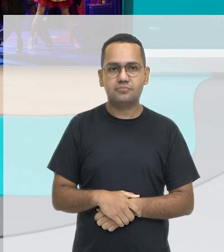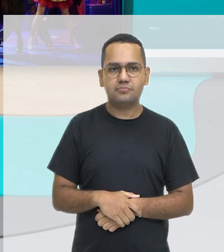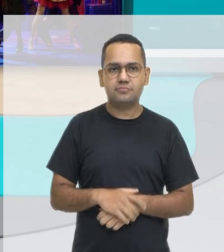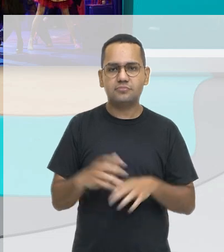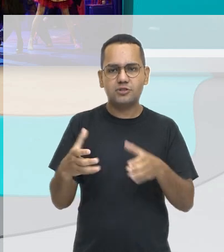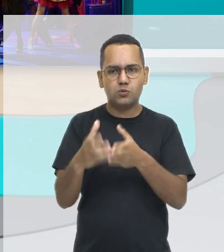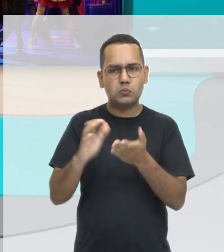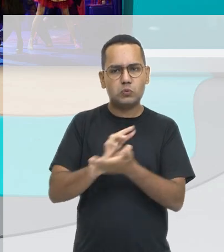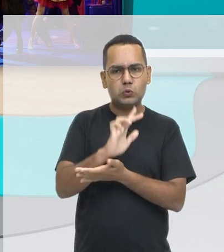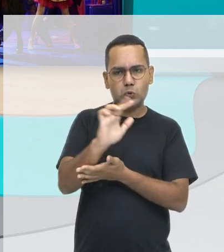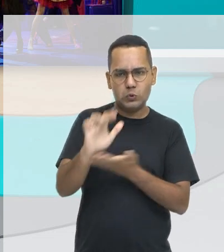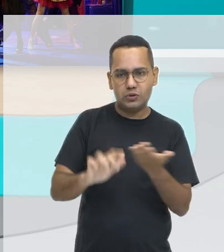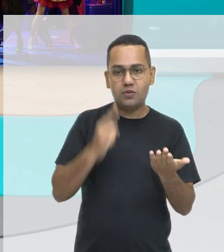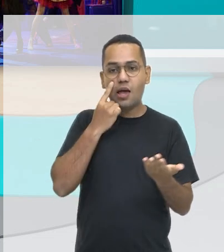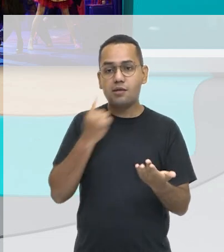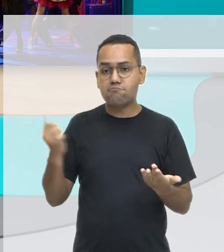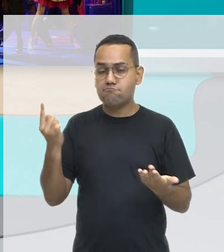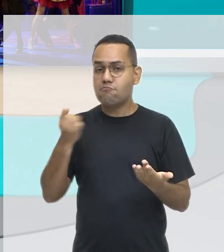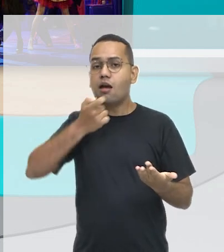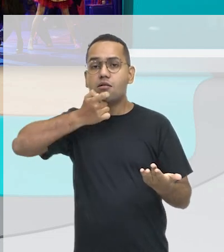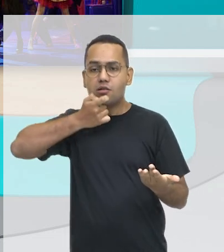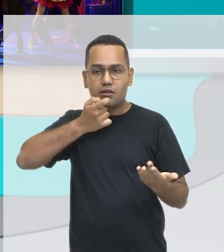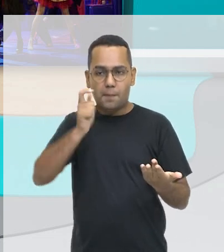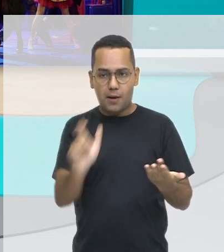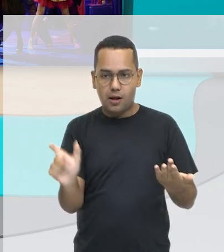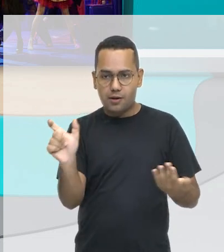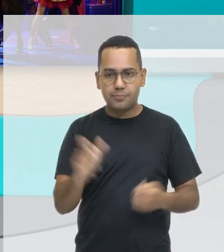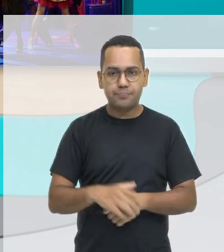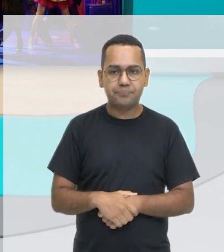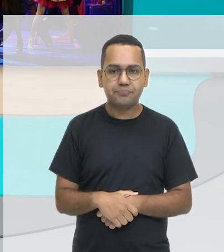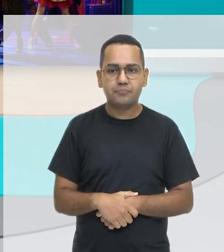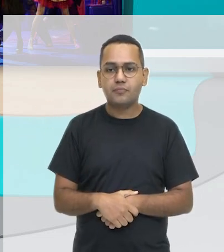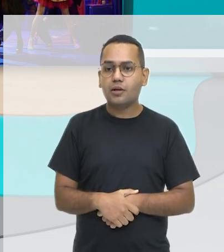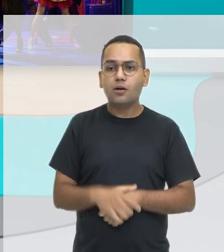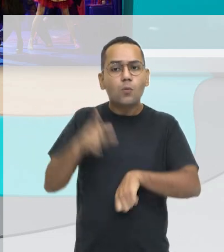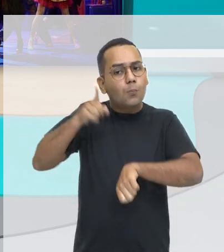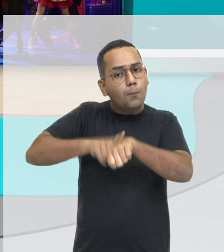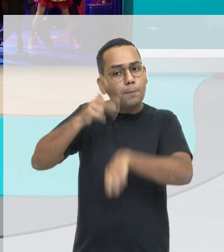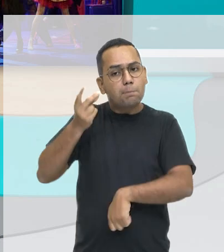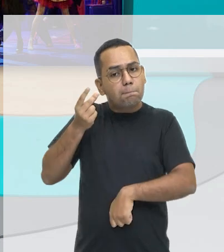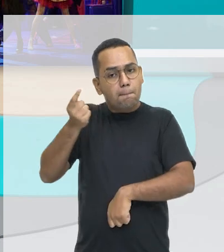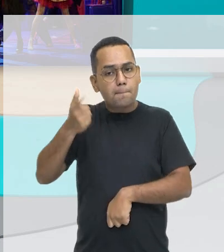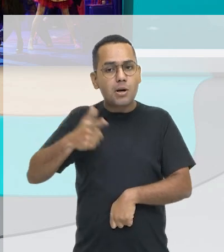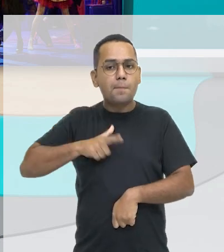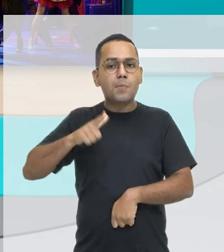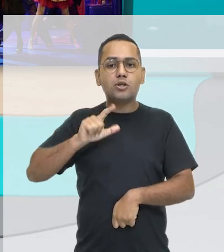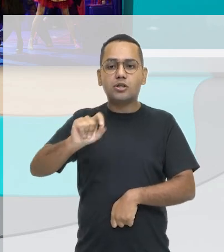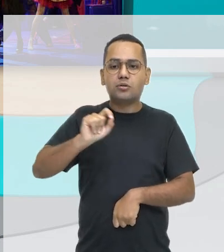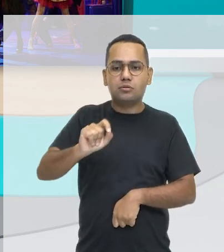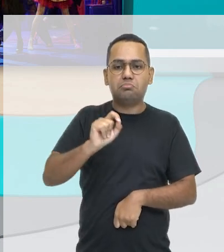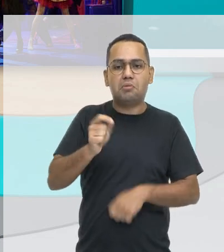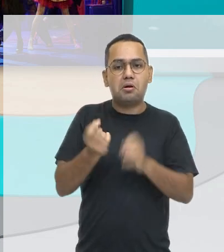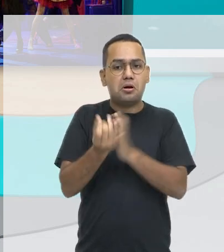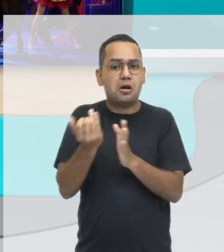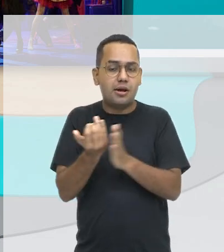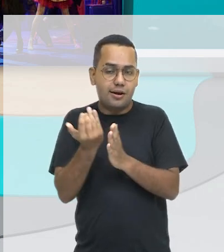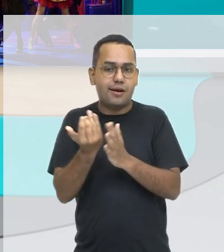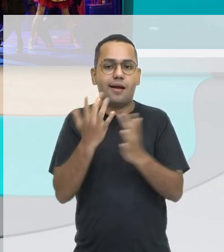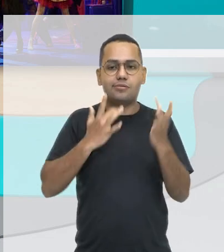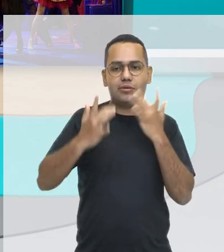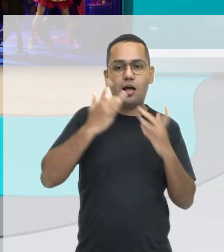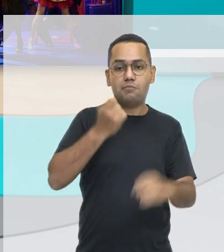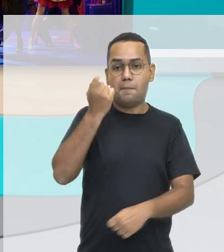como The Second City utilizam a improvisação como base para criar comédias e peças